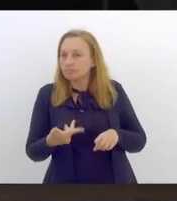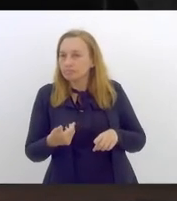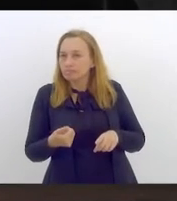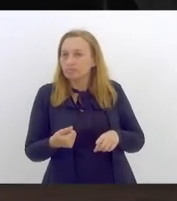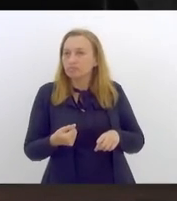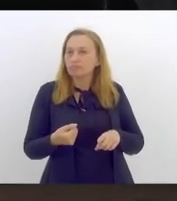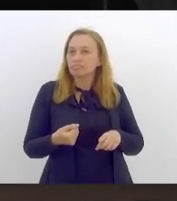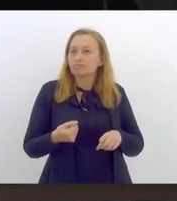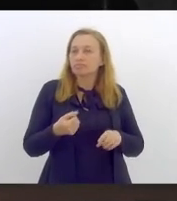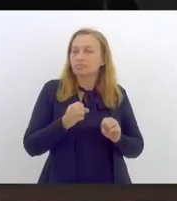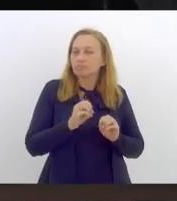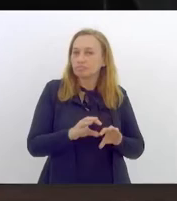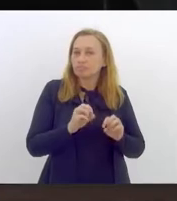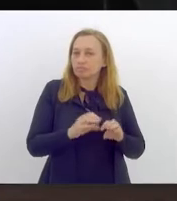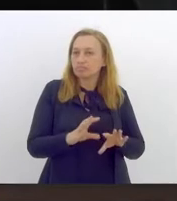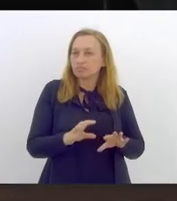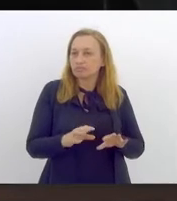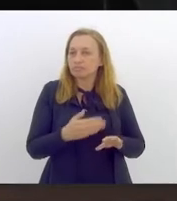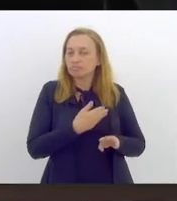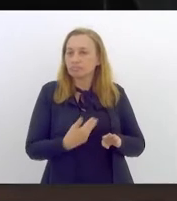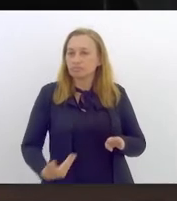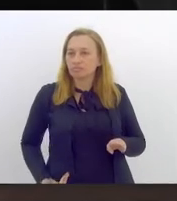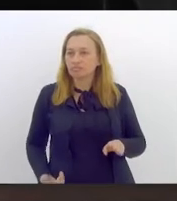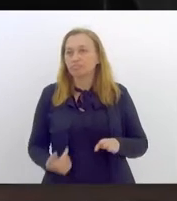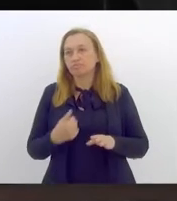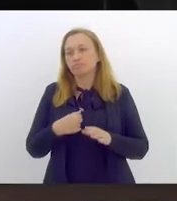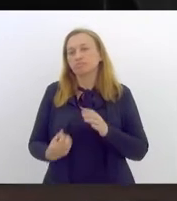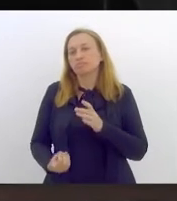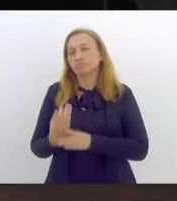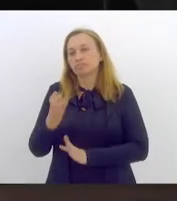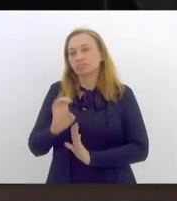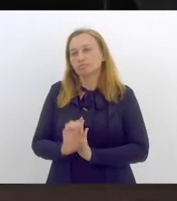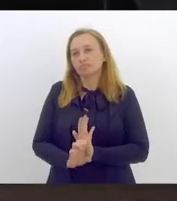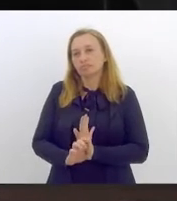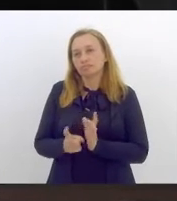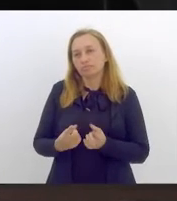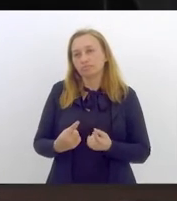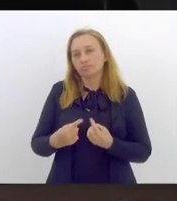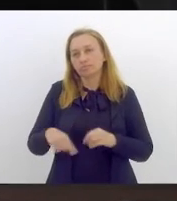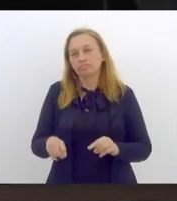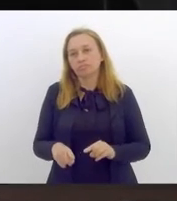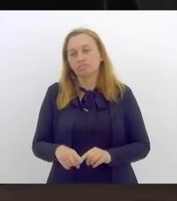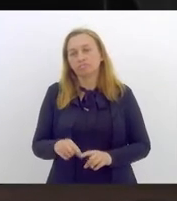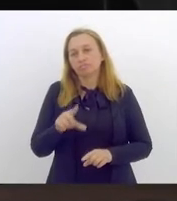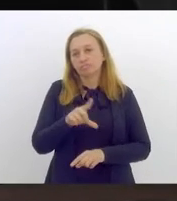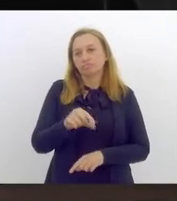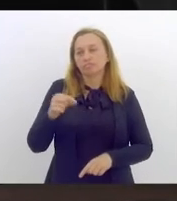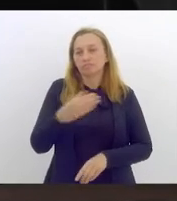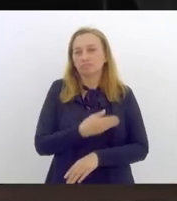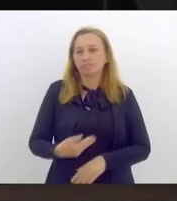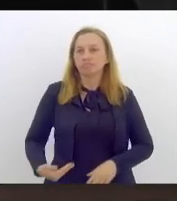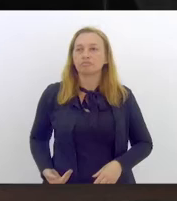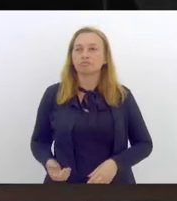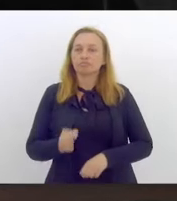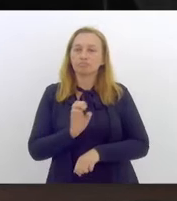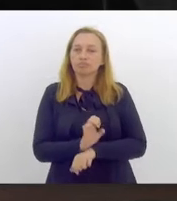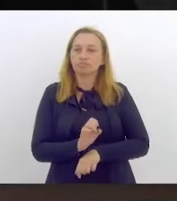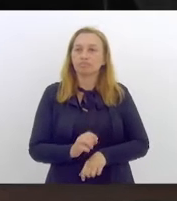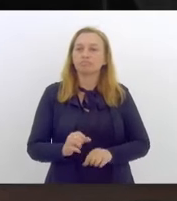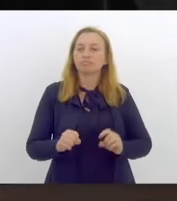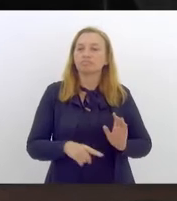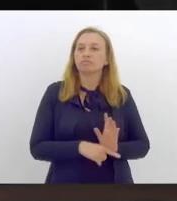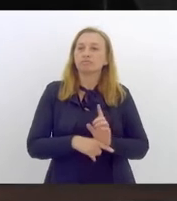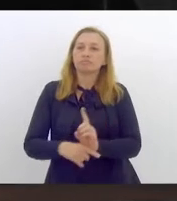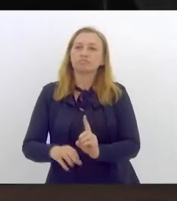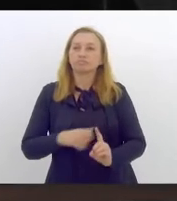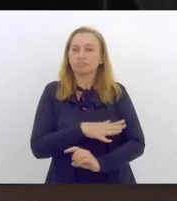do ensino público, e eu farei emendas para enfrentar essa decisão do governo do Estado. Na área da assistência